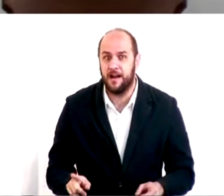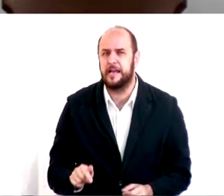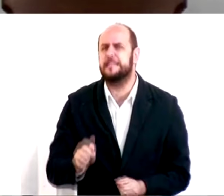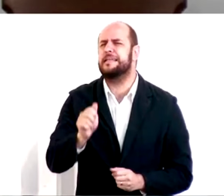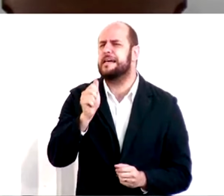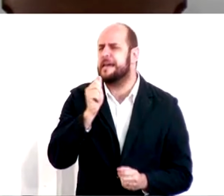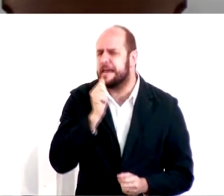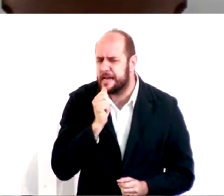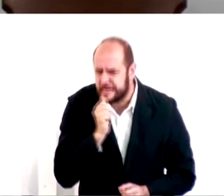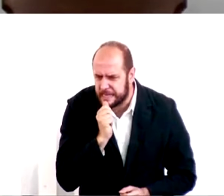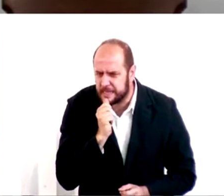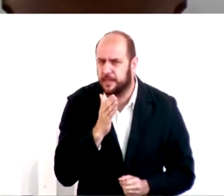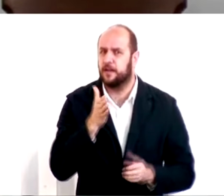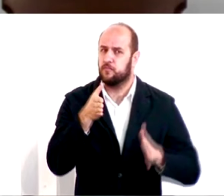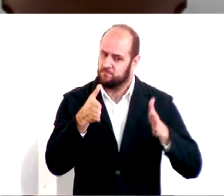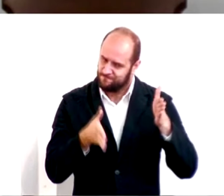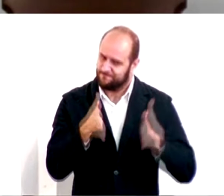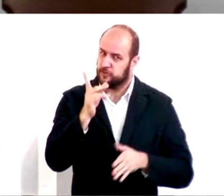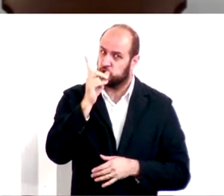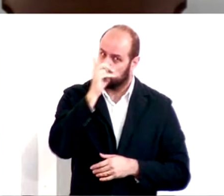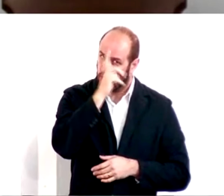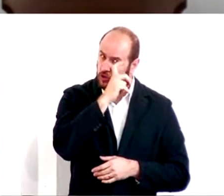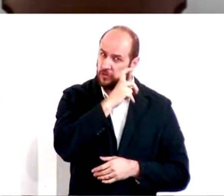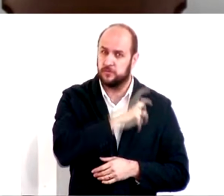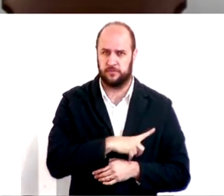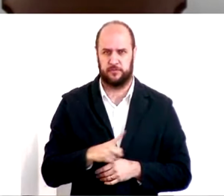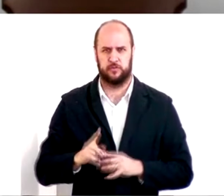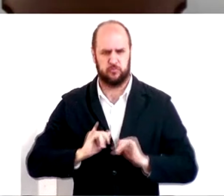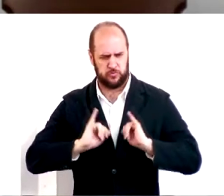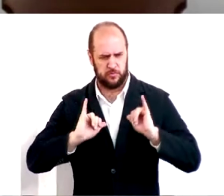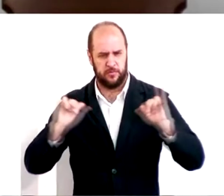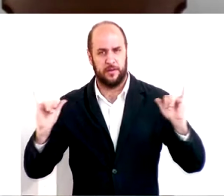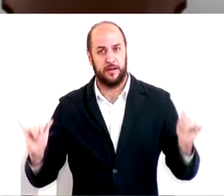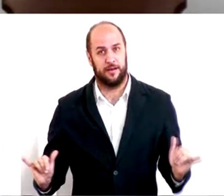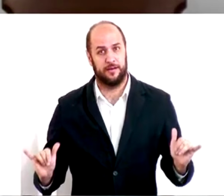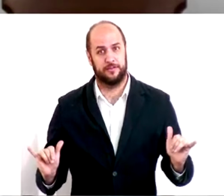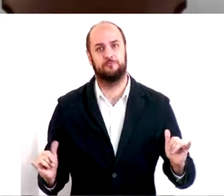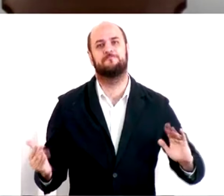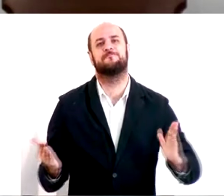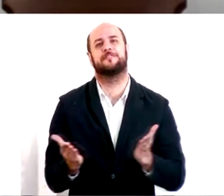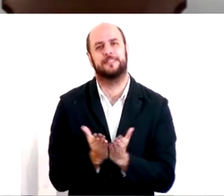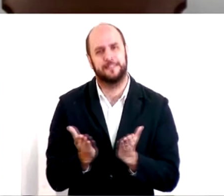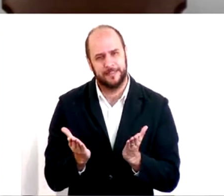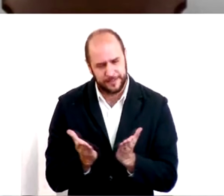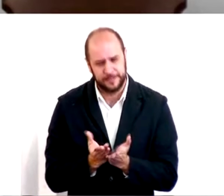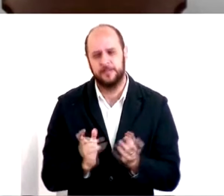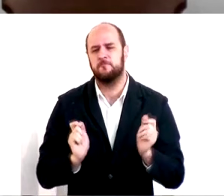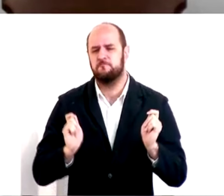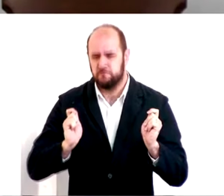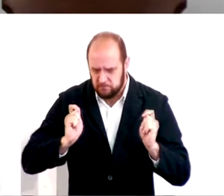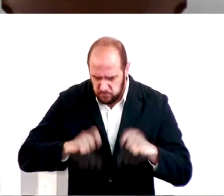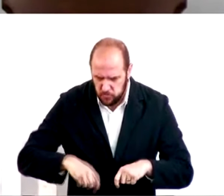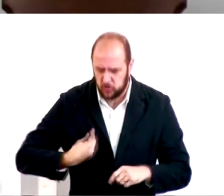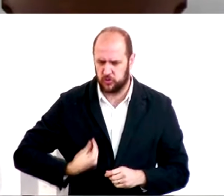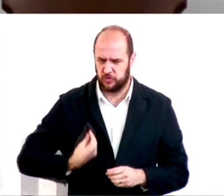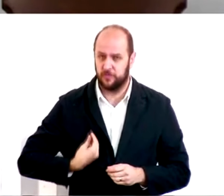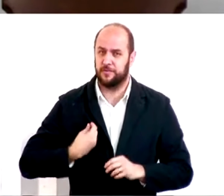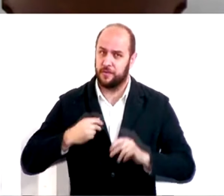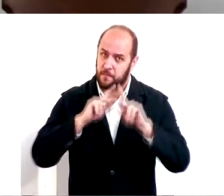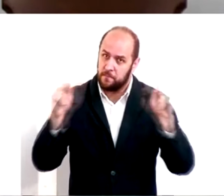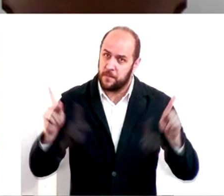assim, em períodos difíceis de ordem pública, os cristãos podem viver em